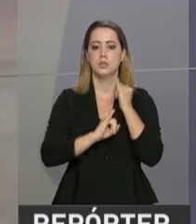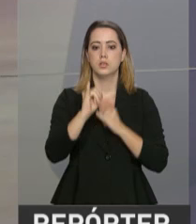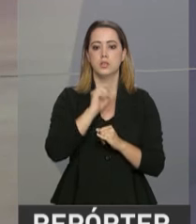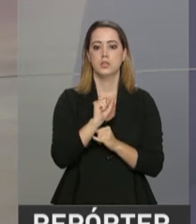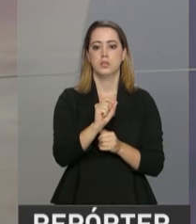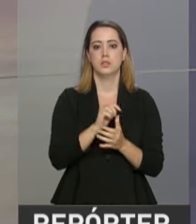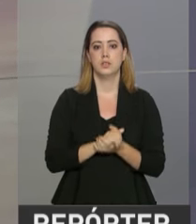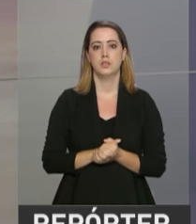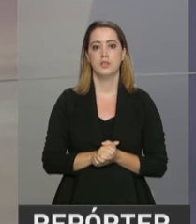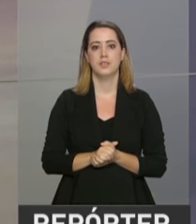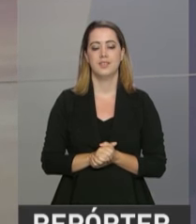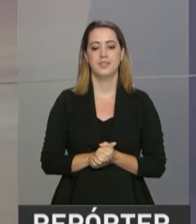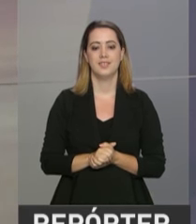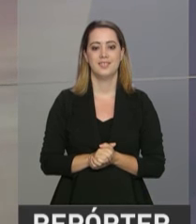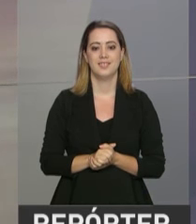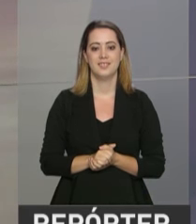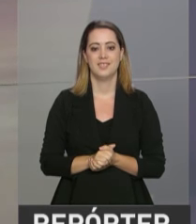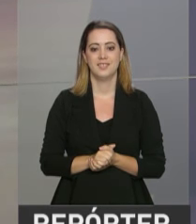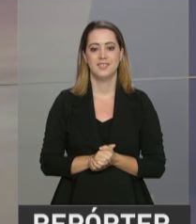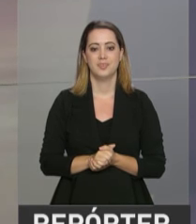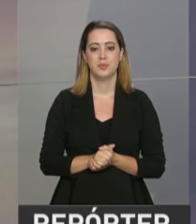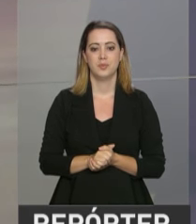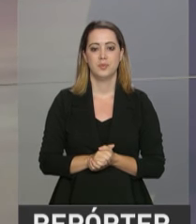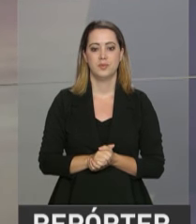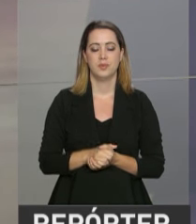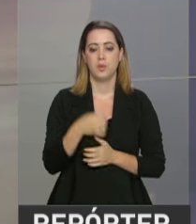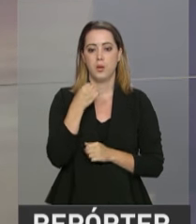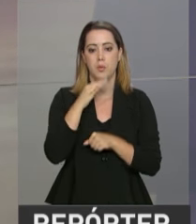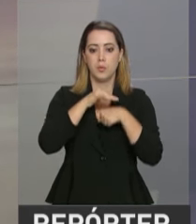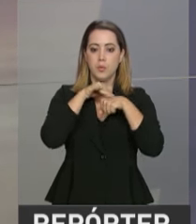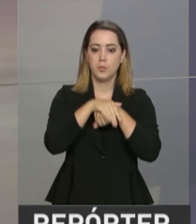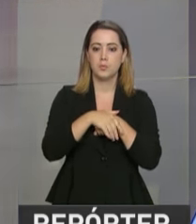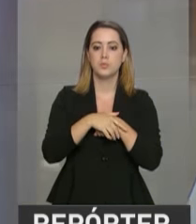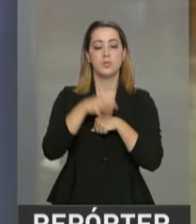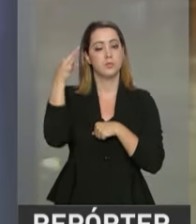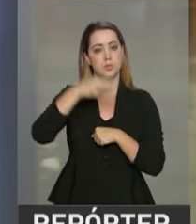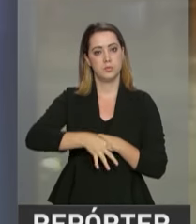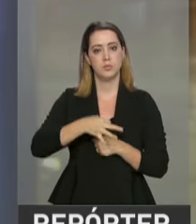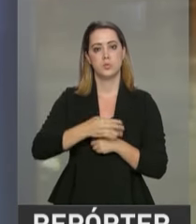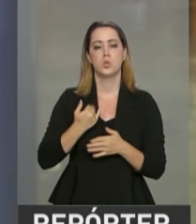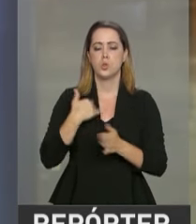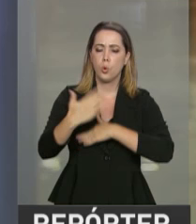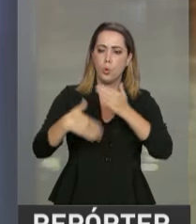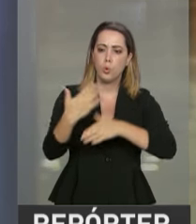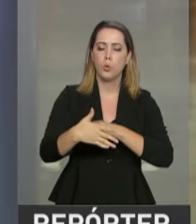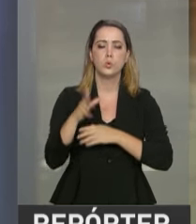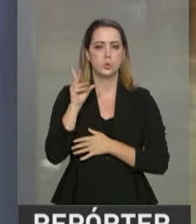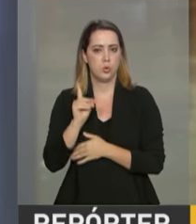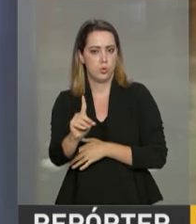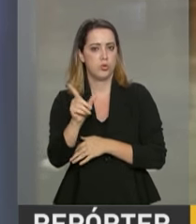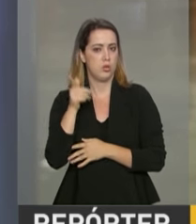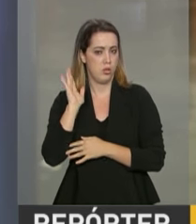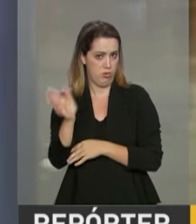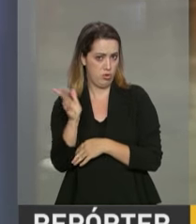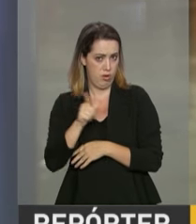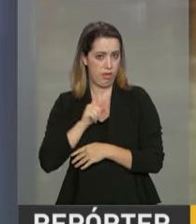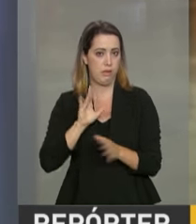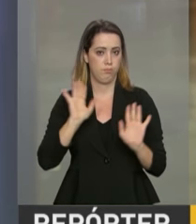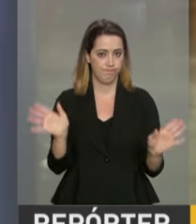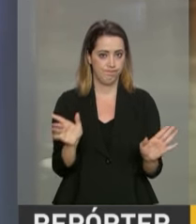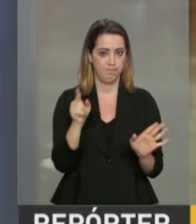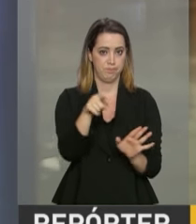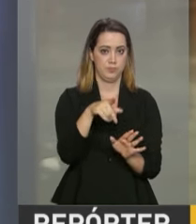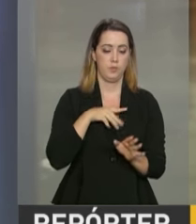pequeno engano aqui, mas serão preservados, né? Boa noite, Zé Luiz. Com certeza serão preservados, sim. O ministro-chefe,